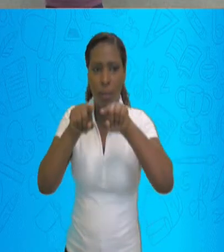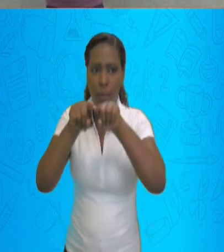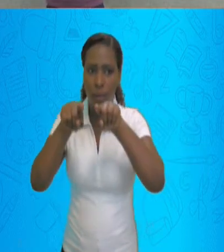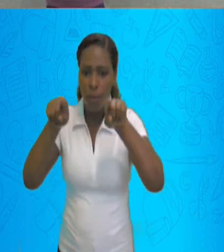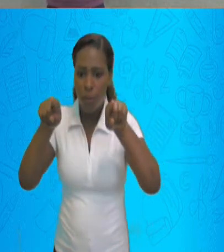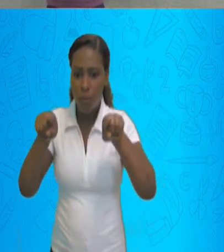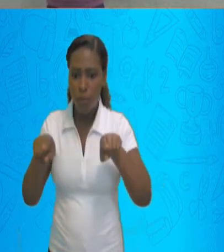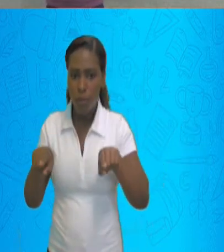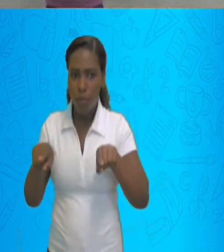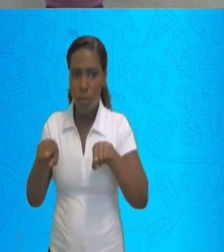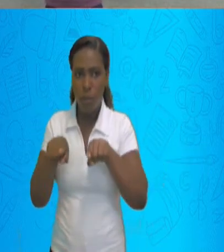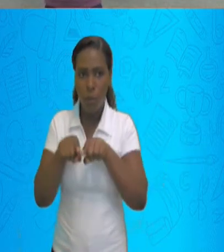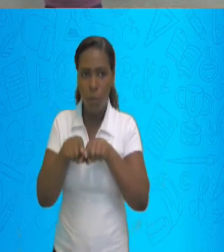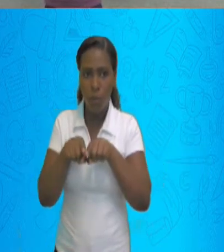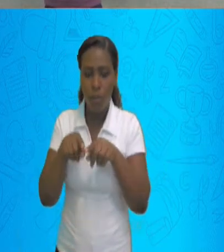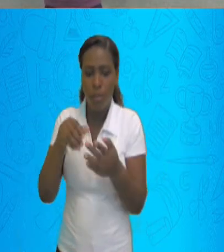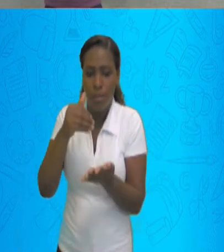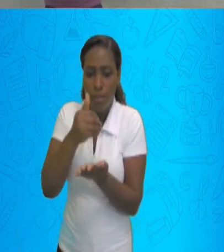6 partes.